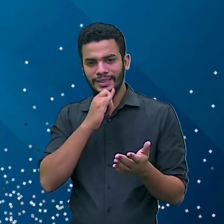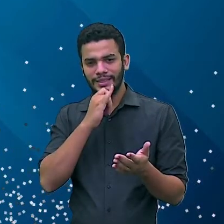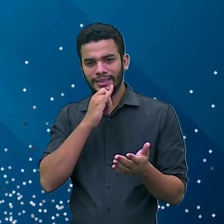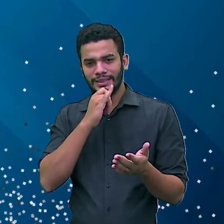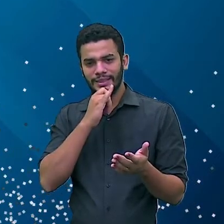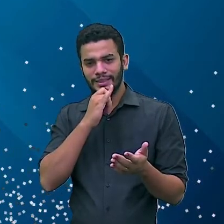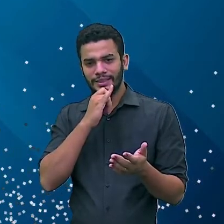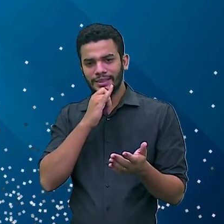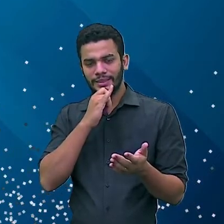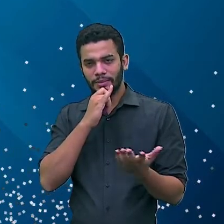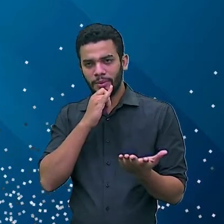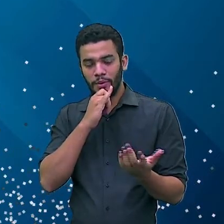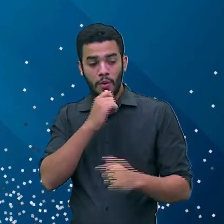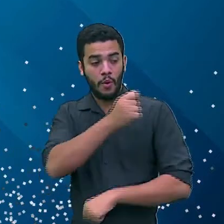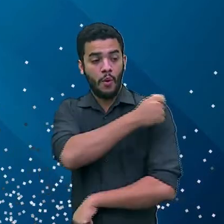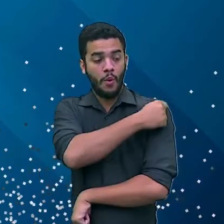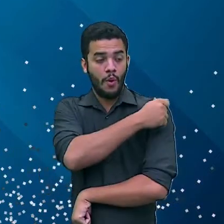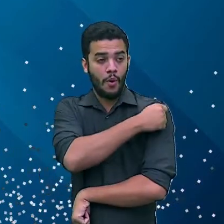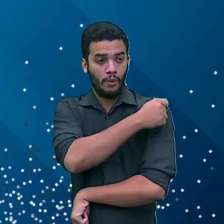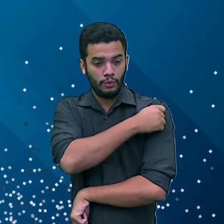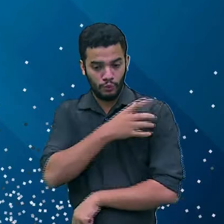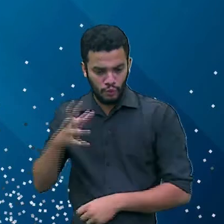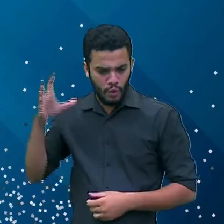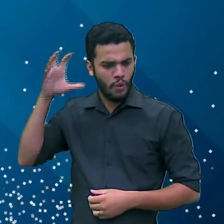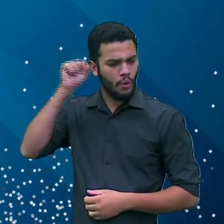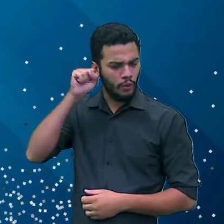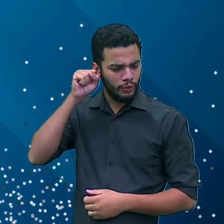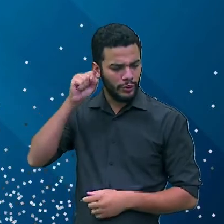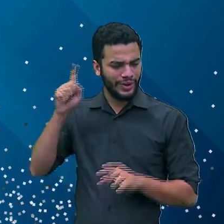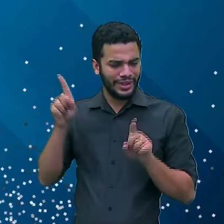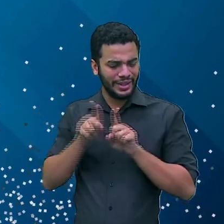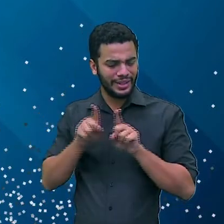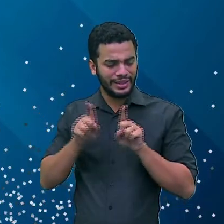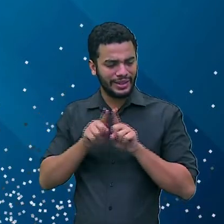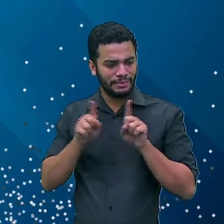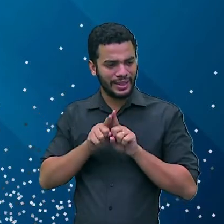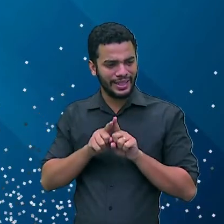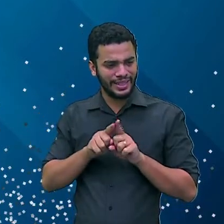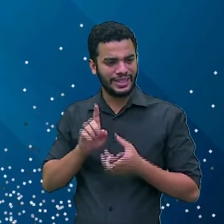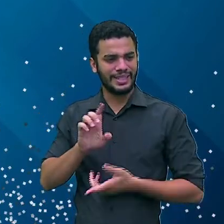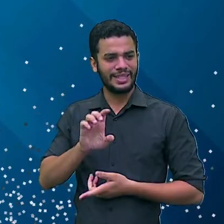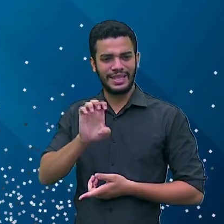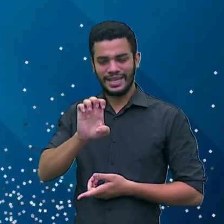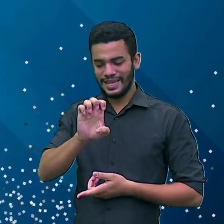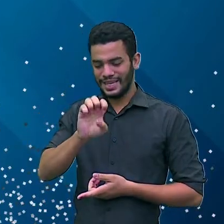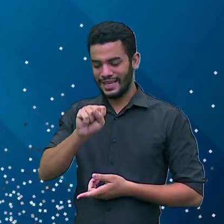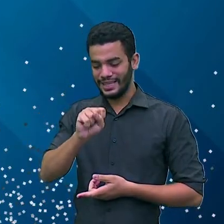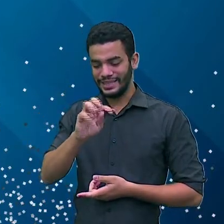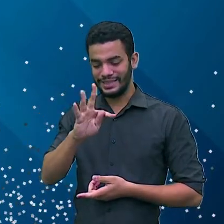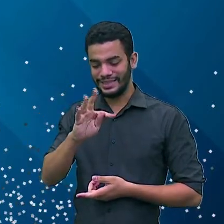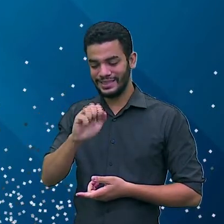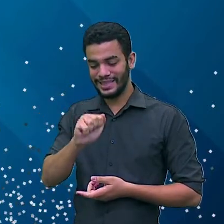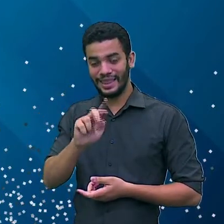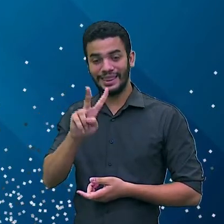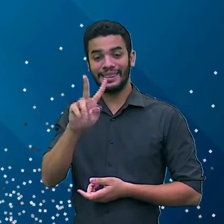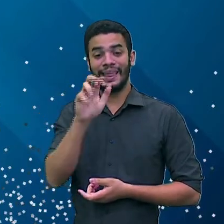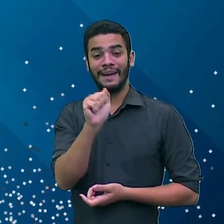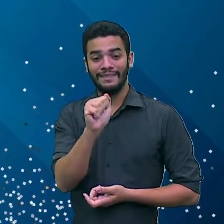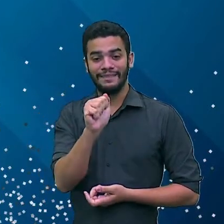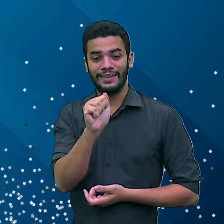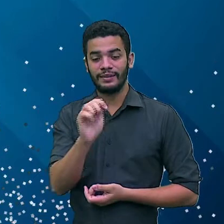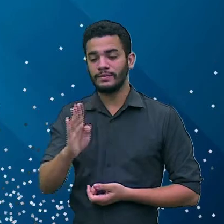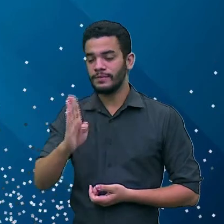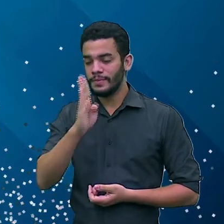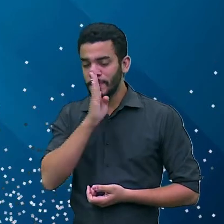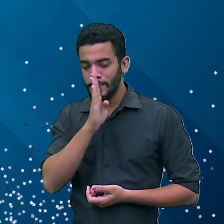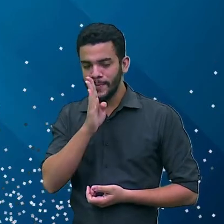estava calado, percebam que eu atribuí aí o estava nessa oração, nessa frase? Pois é, eu posso dizer que o